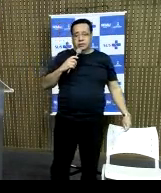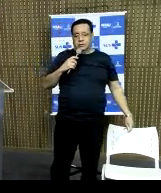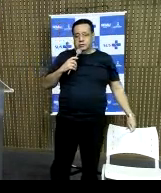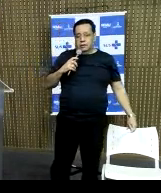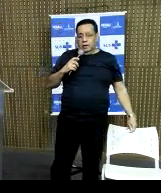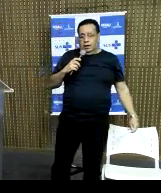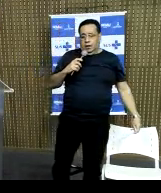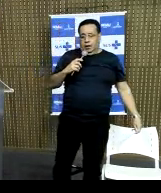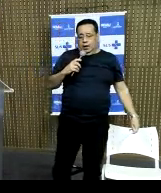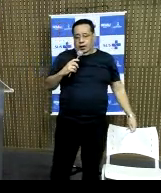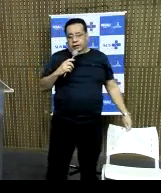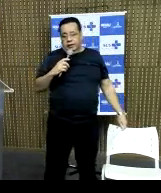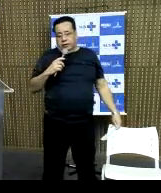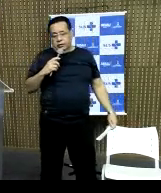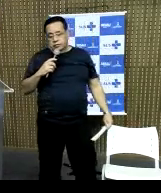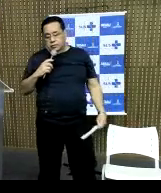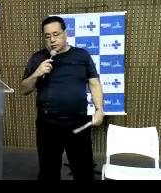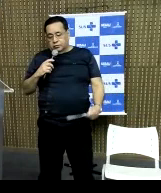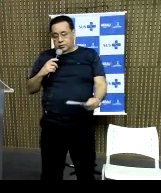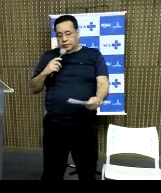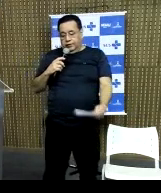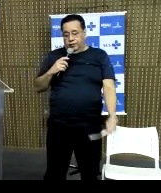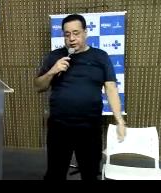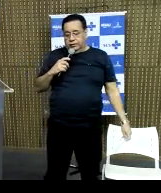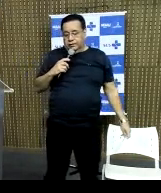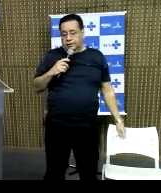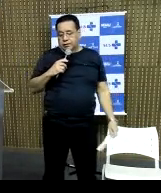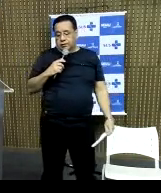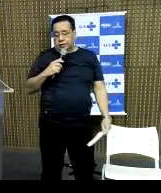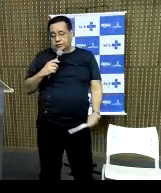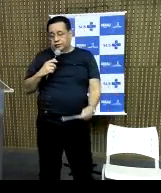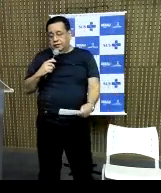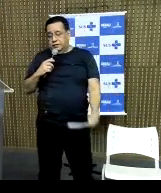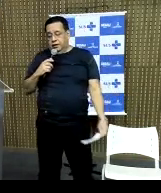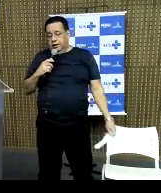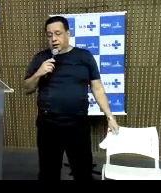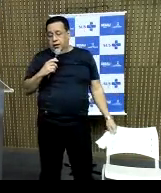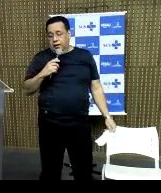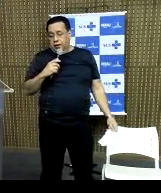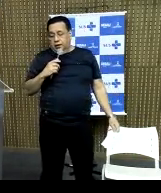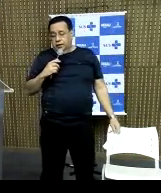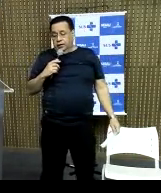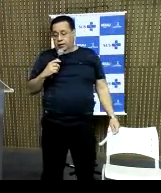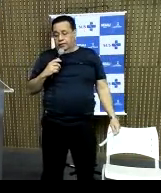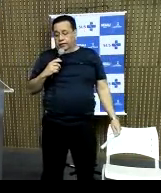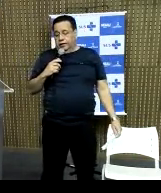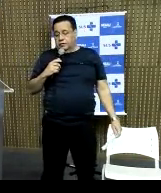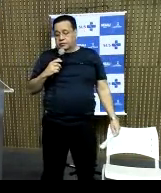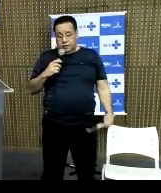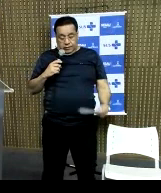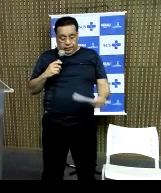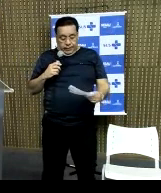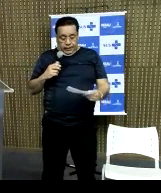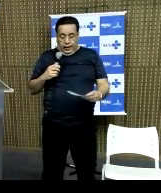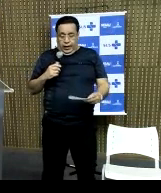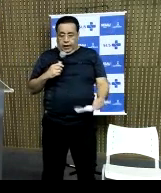seres humanos. Está aqui nosso telefone, né, da unidade, do Face, e, enfim, a rede